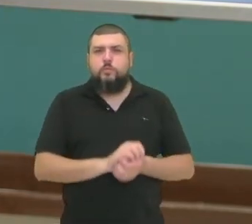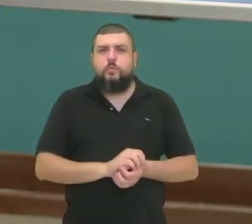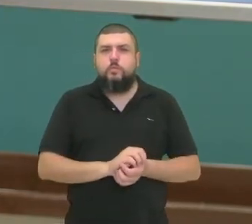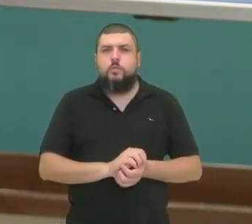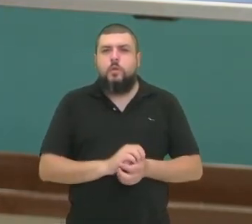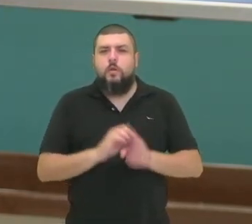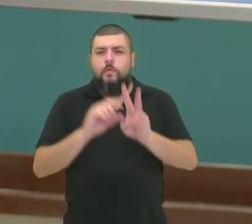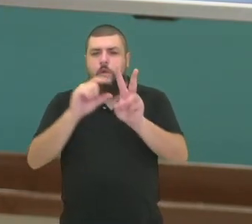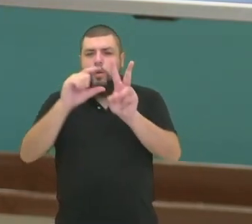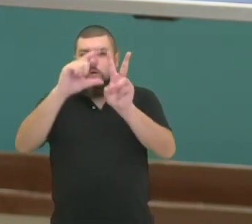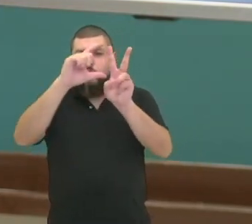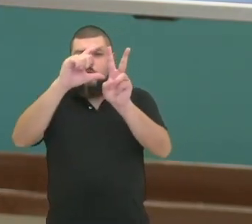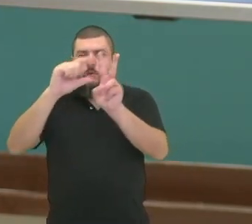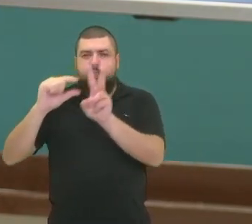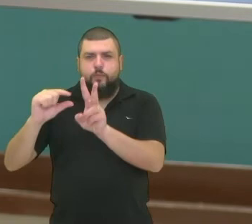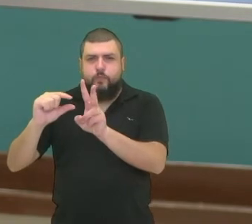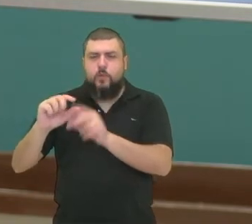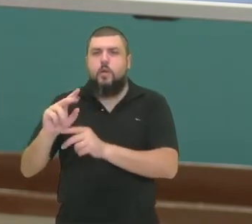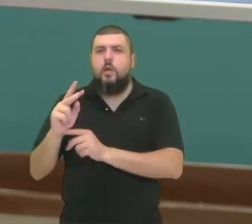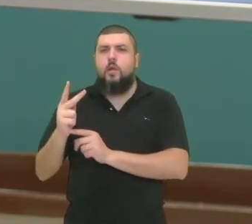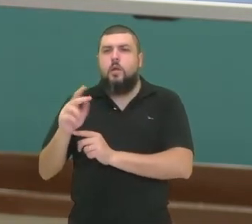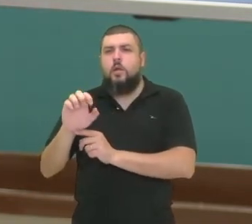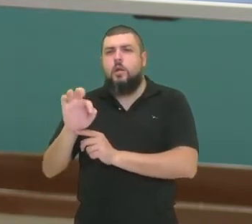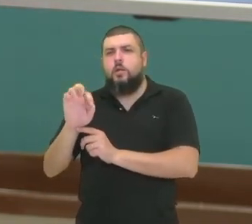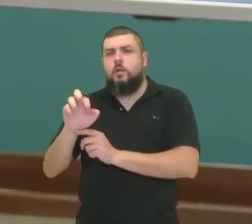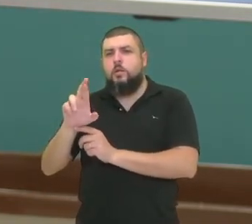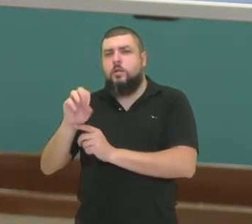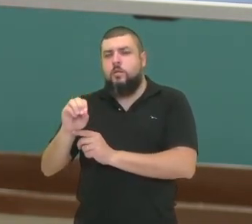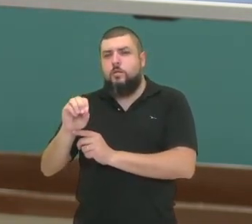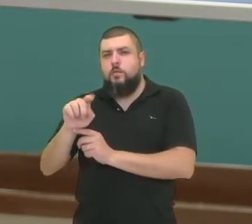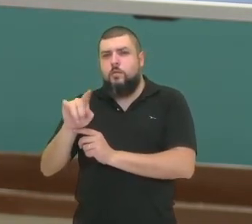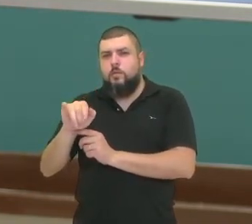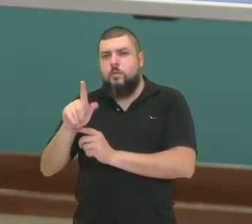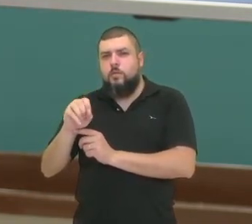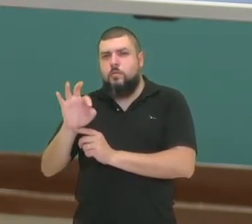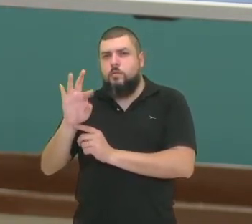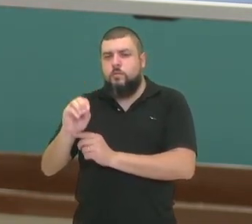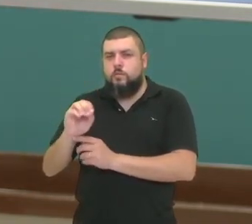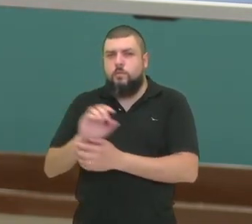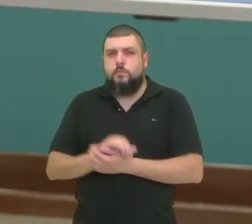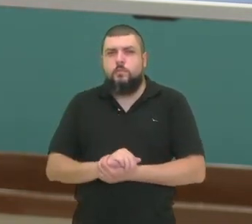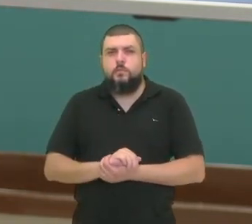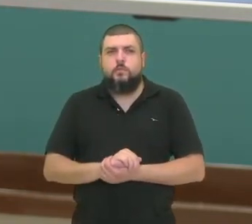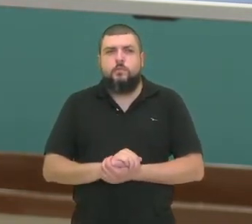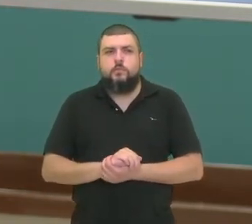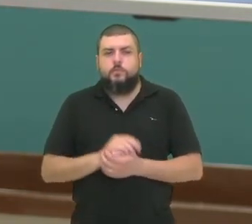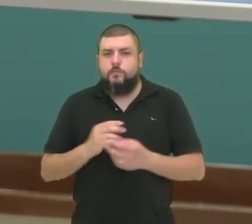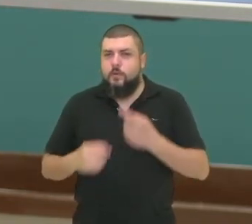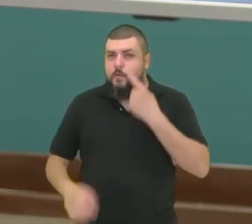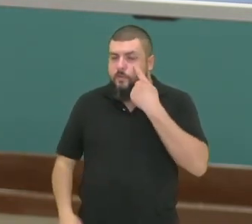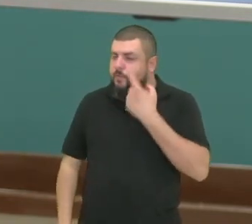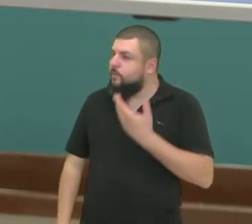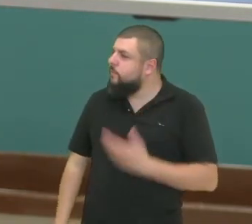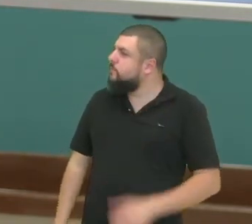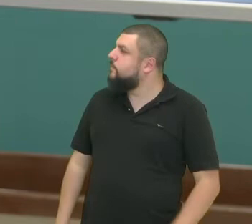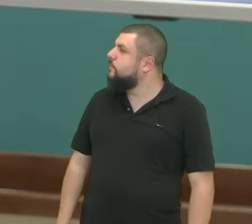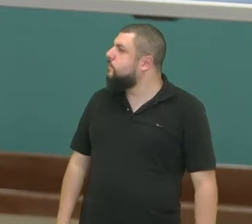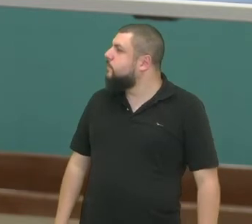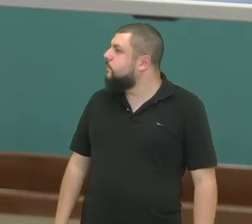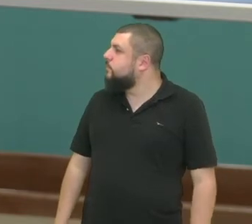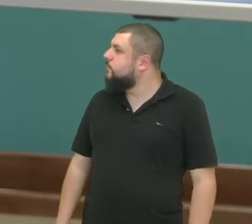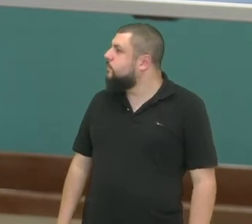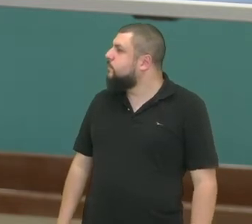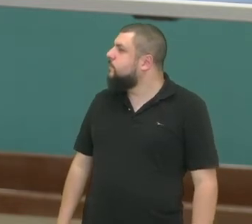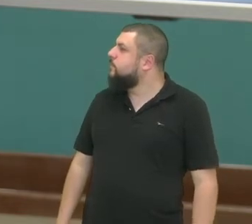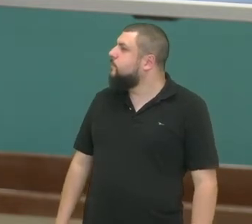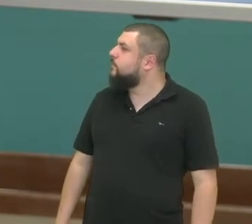Vzinho, heterozigoto, de diferente, tá? Então, Vzão, homozigoto, semente amarela